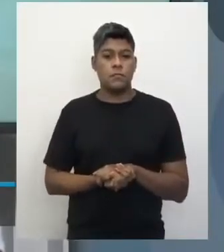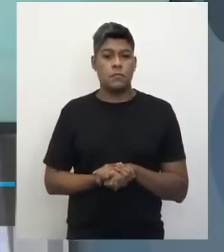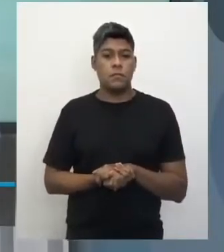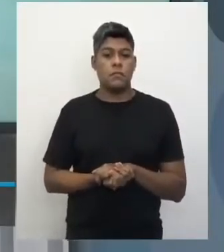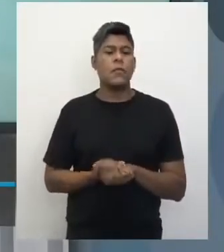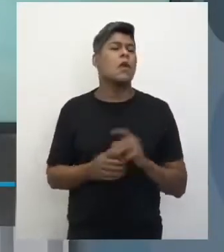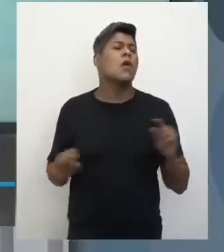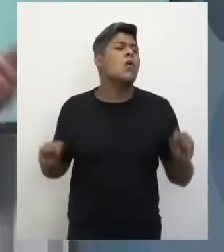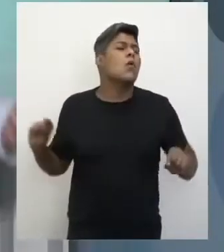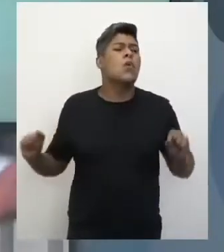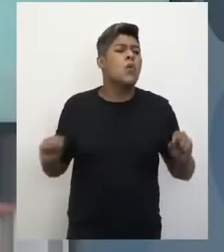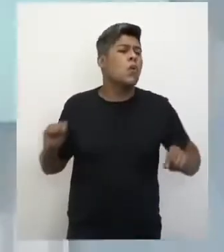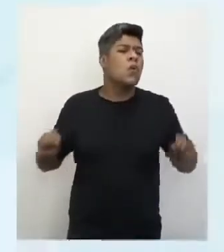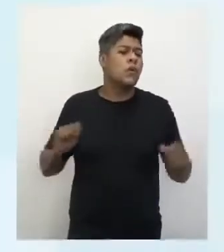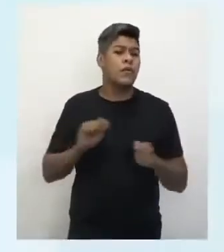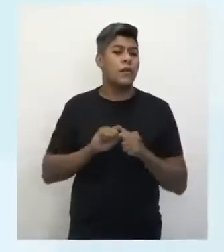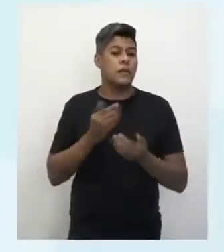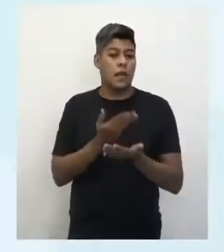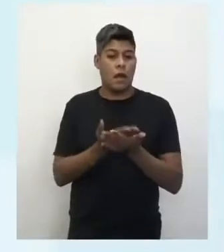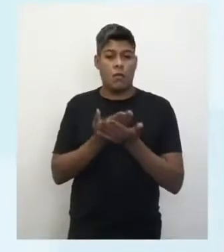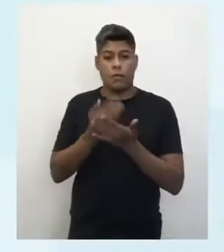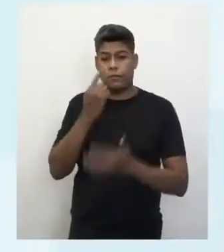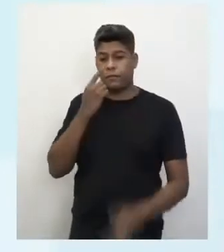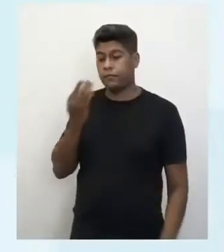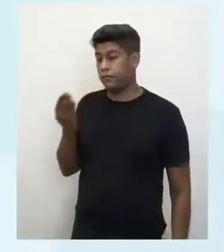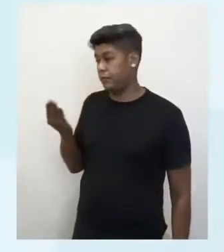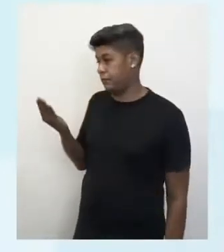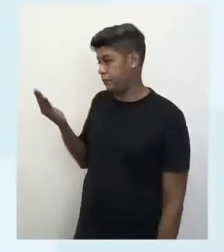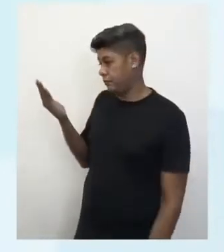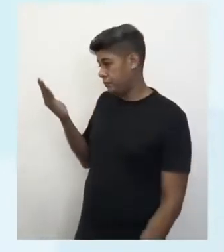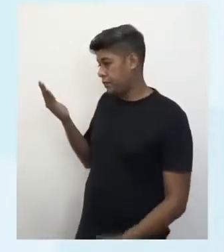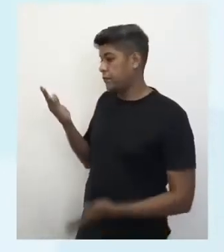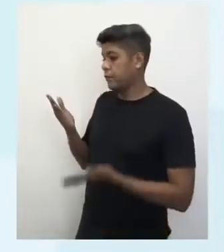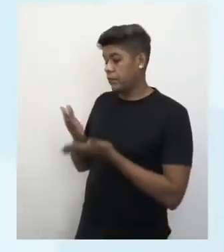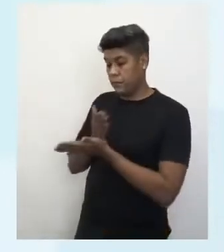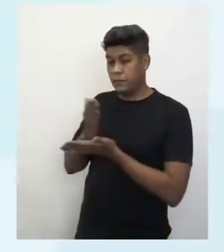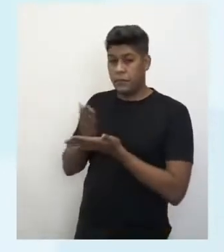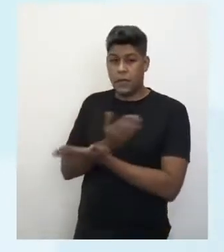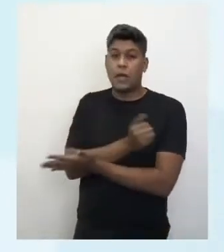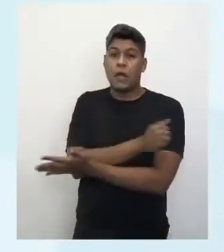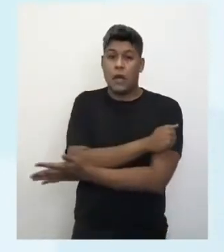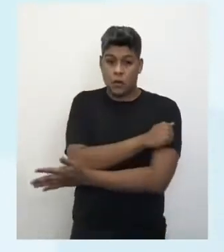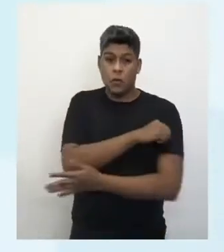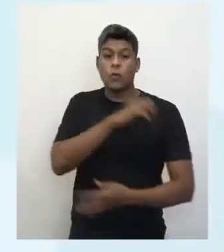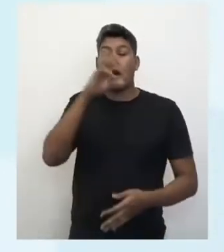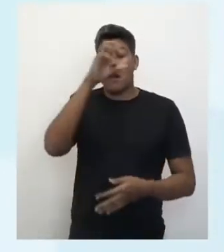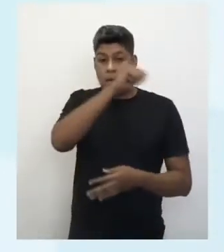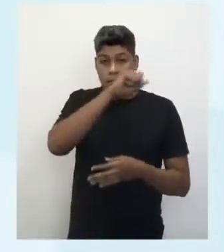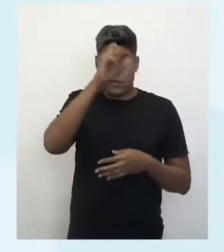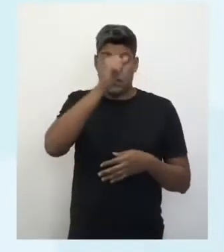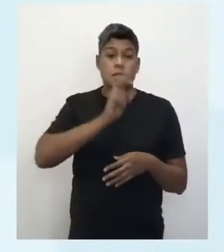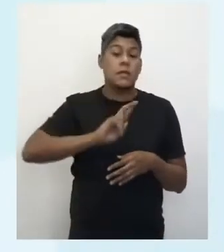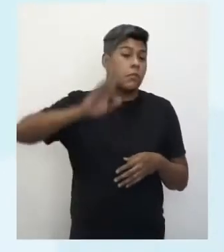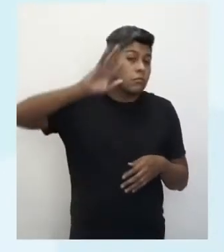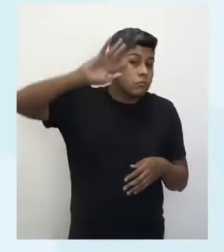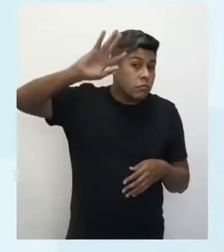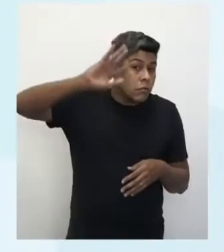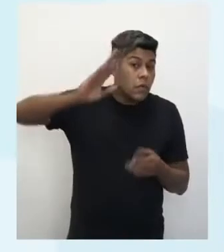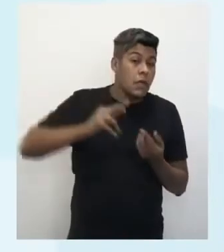o que nós vamos fazer nesta aula? Então tá aqui, né? A gente vai utilizar o nosso caderno do aluno ali do Aprender Sempre, refletir,